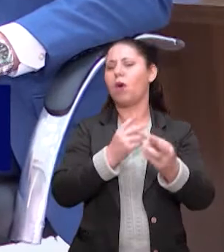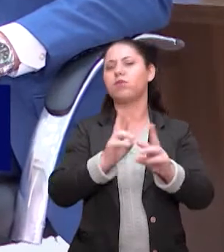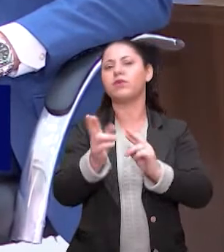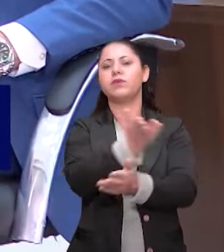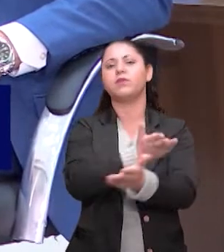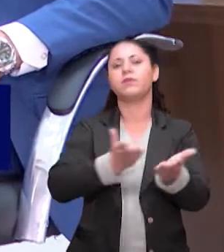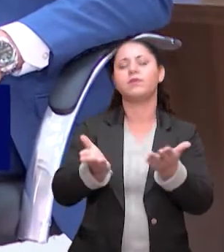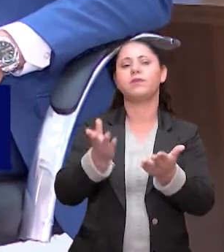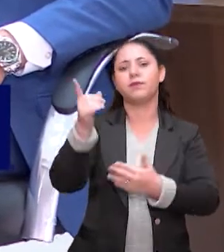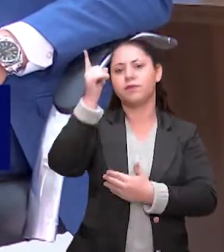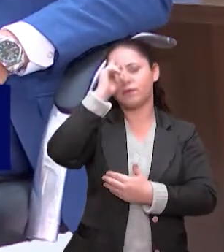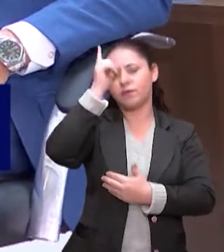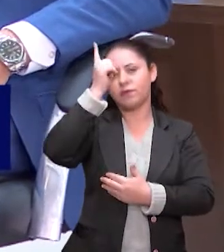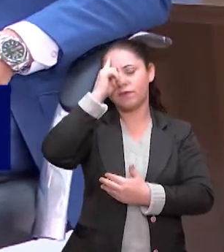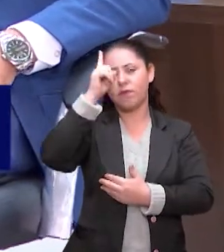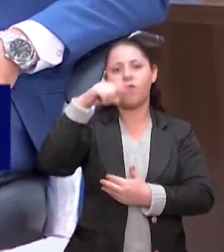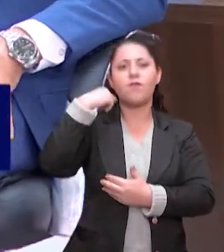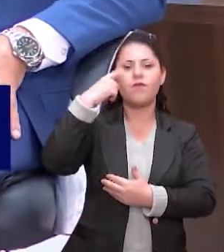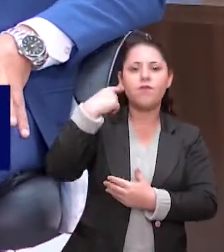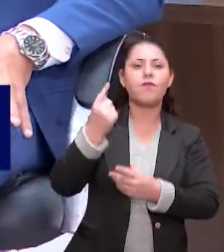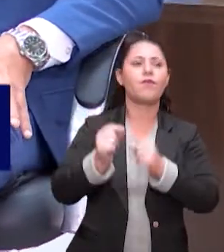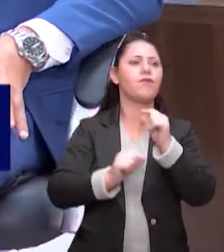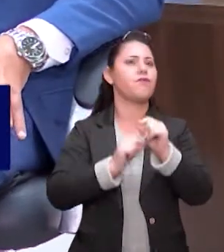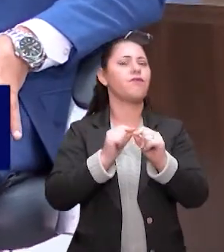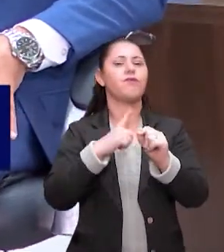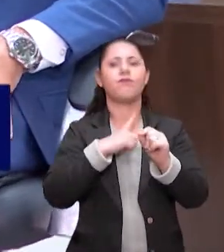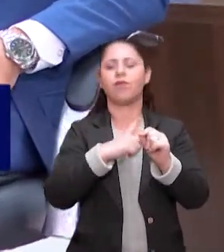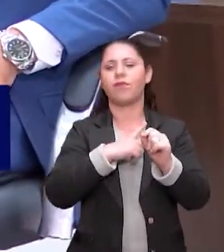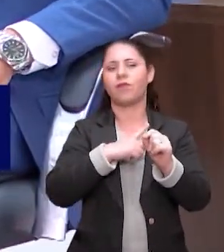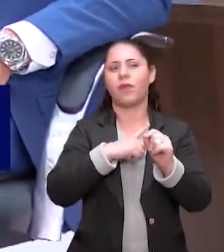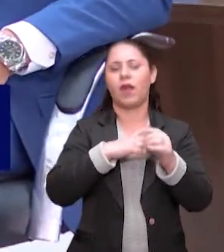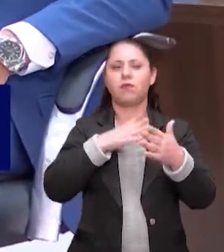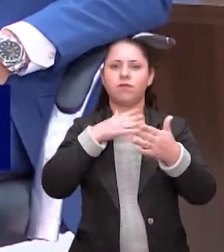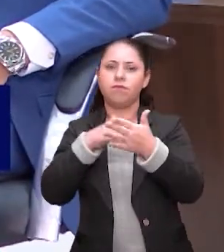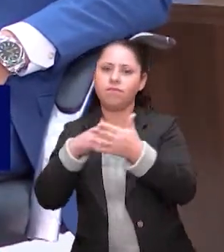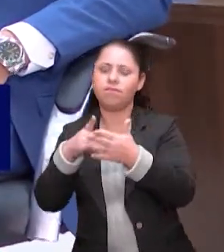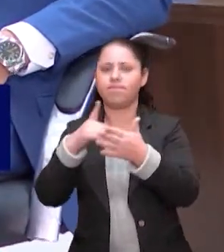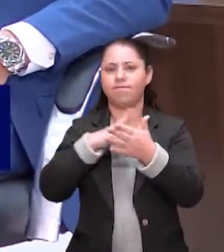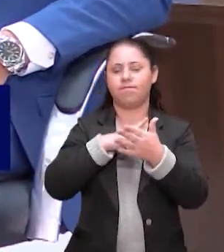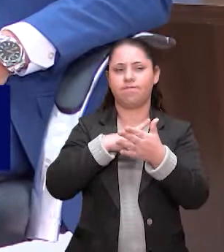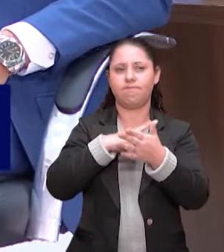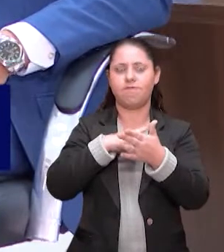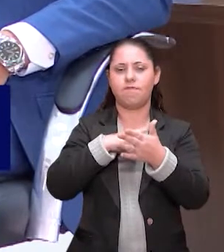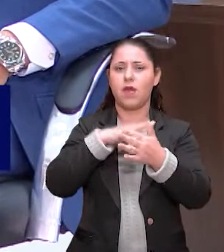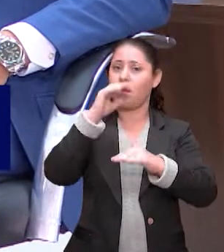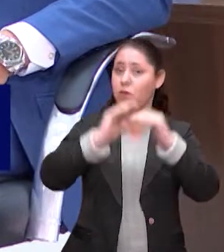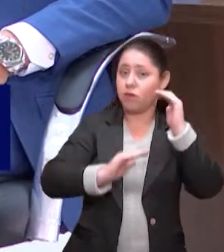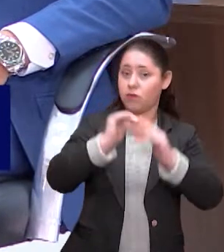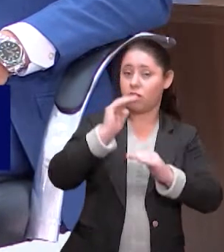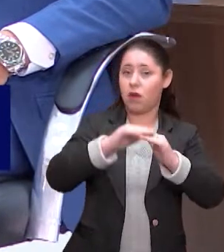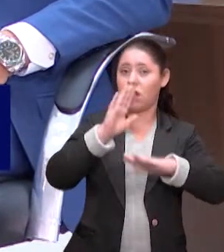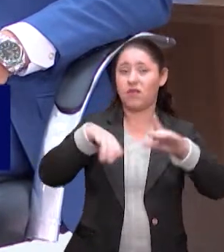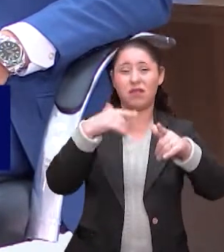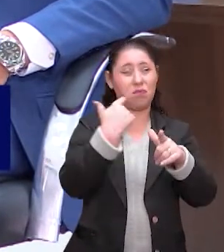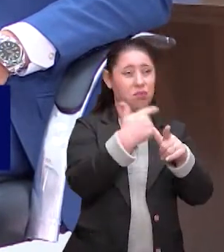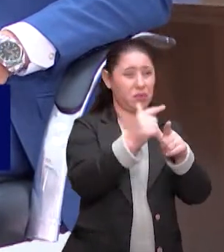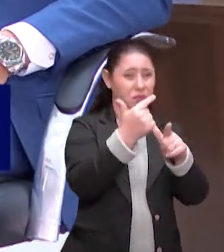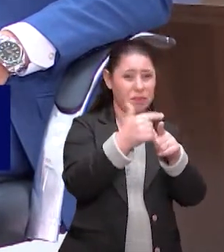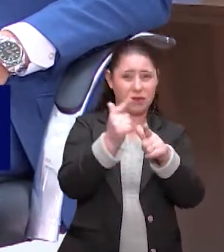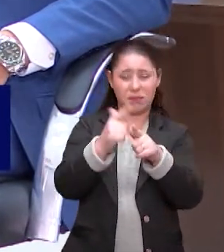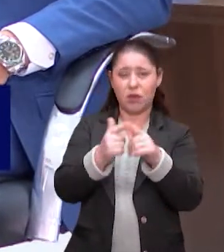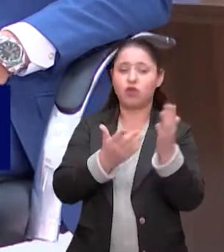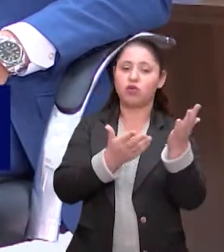essas questões do cotidiano da advocacia, diante dos desafios de uma carreira que muitas